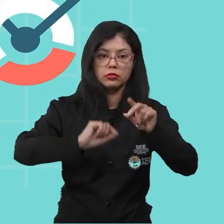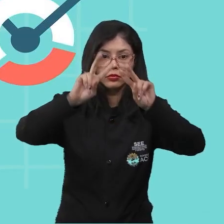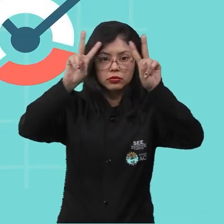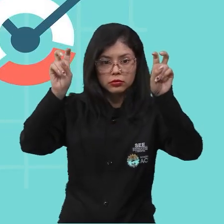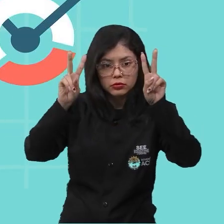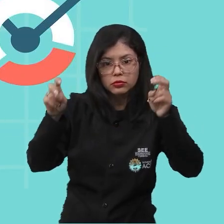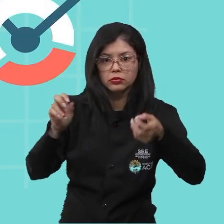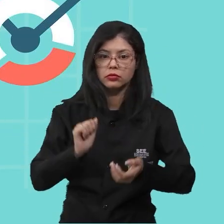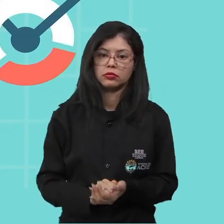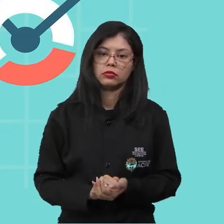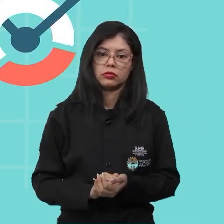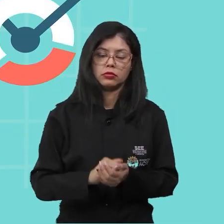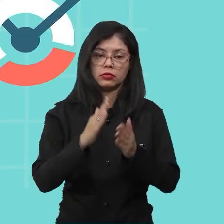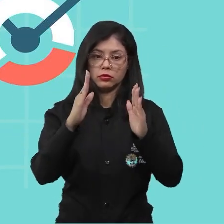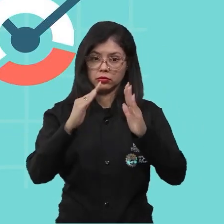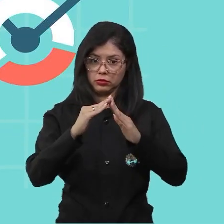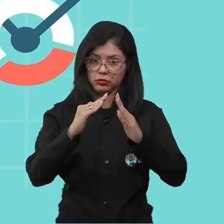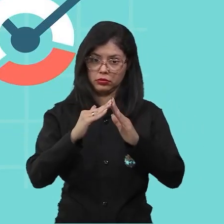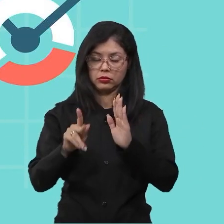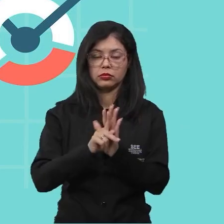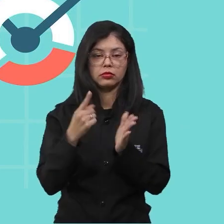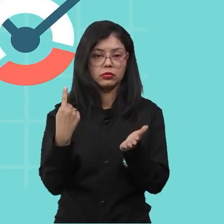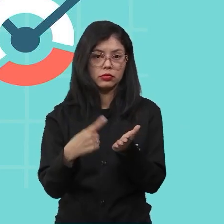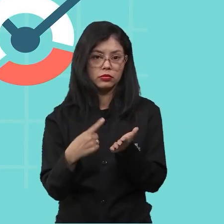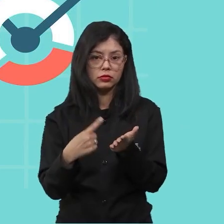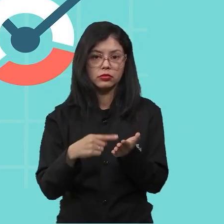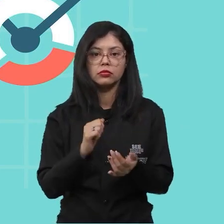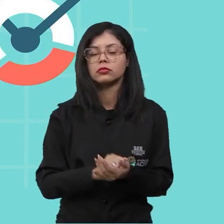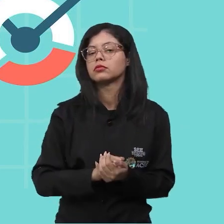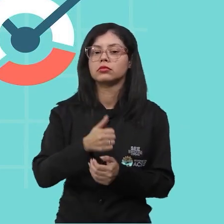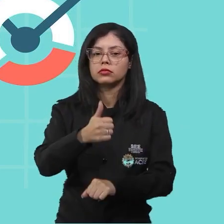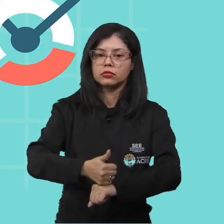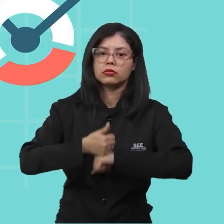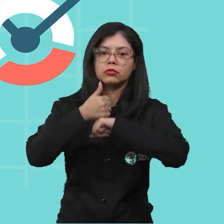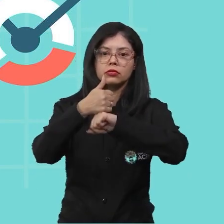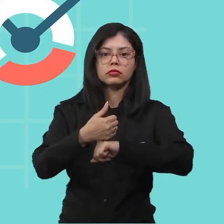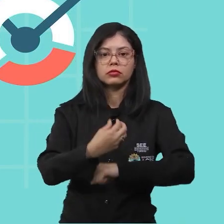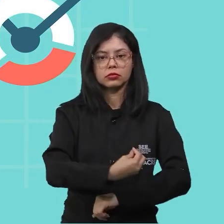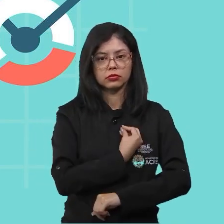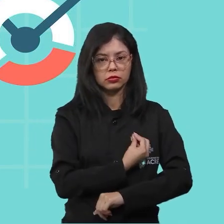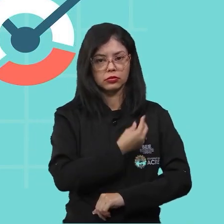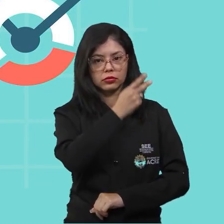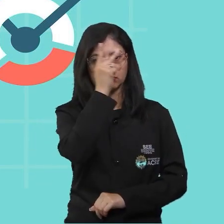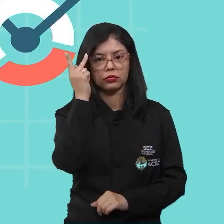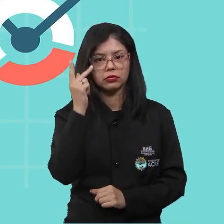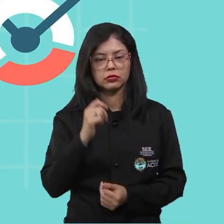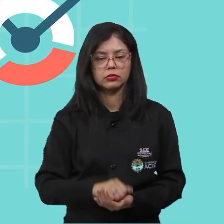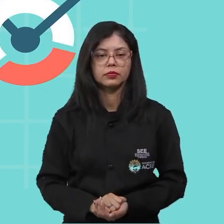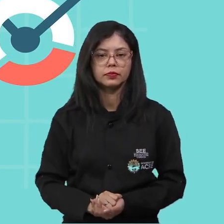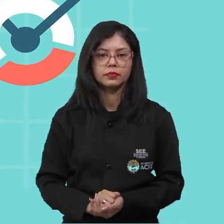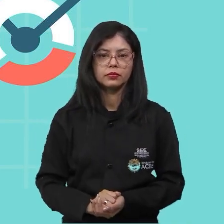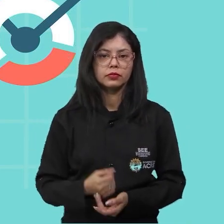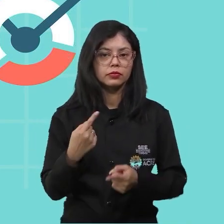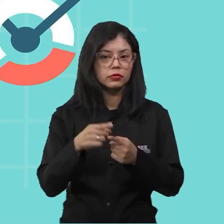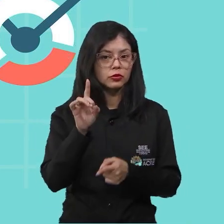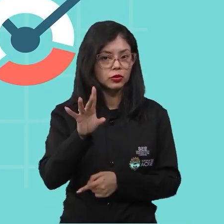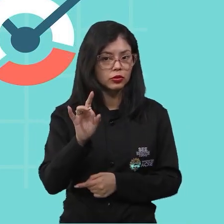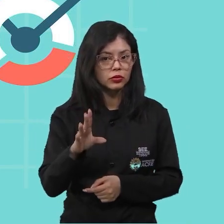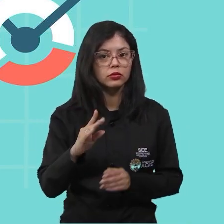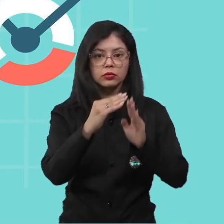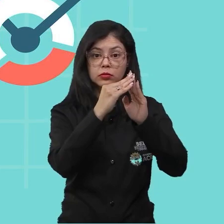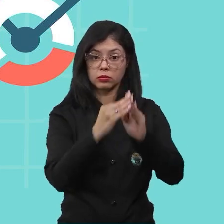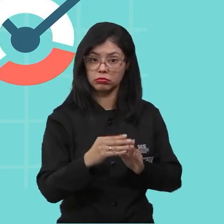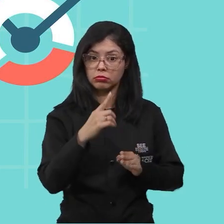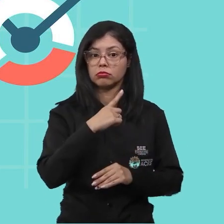questão domiciliar, levando em consideração a qualidade de vida das pessoas, né? Porque não basta somente